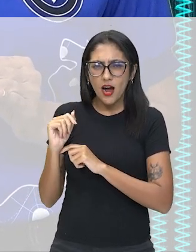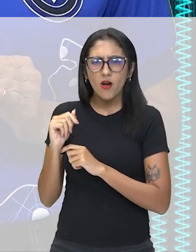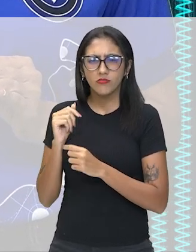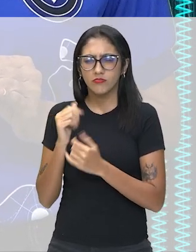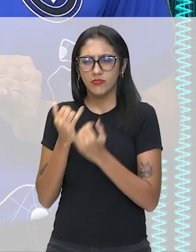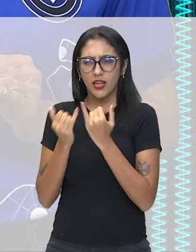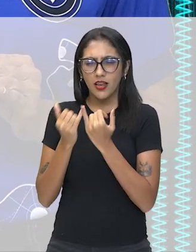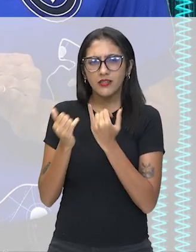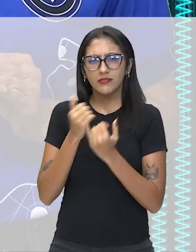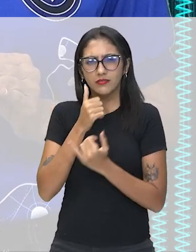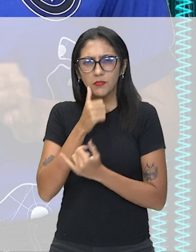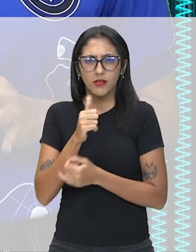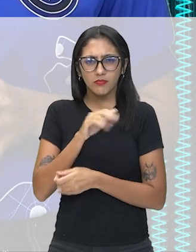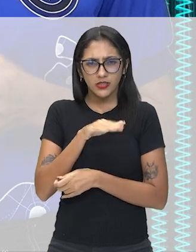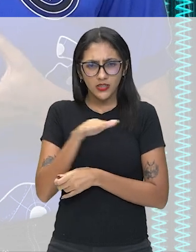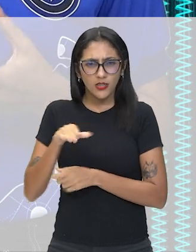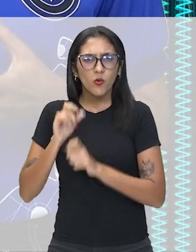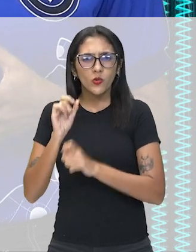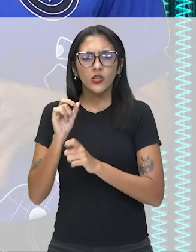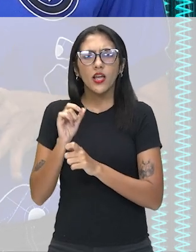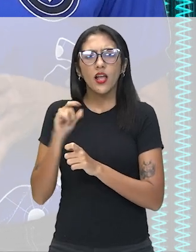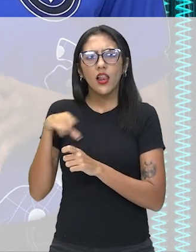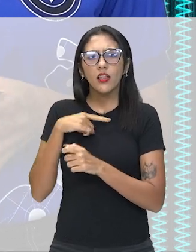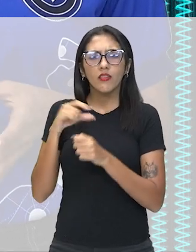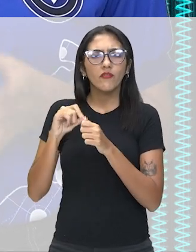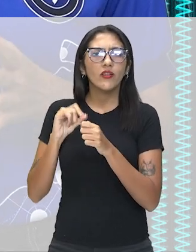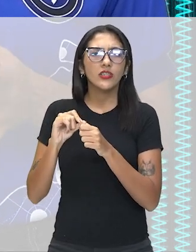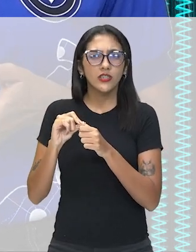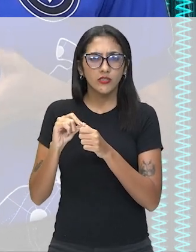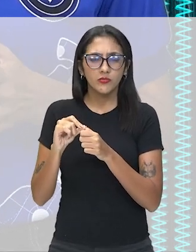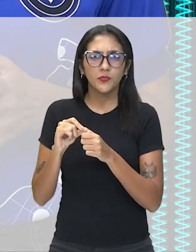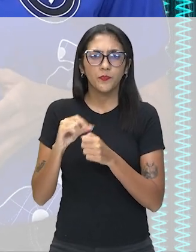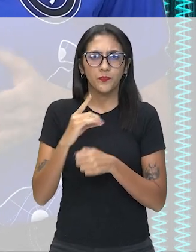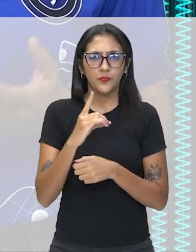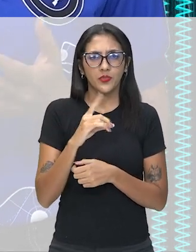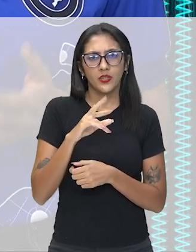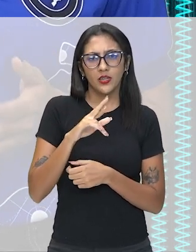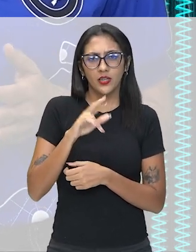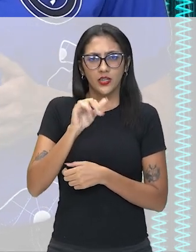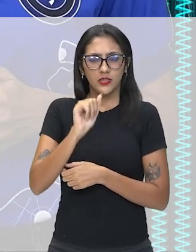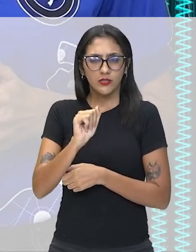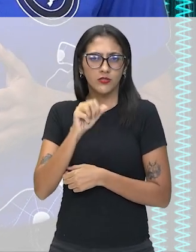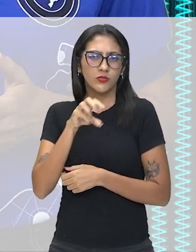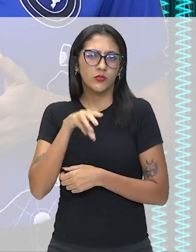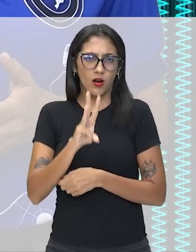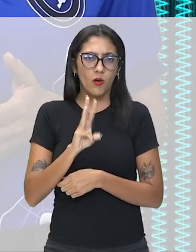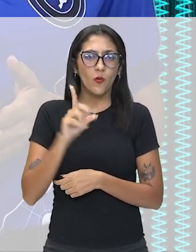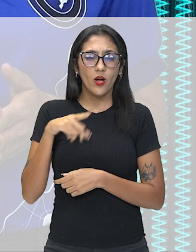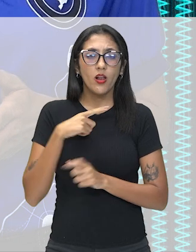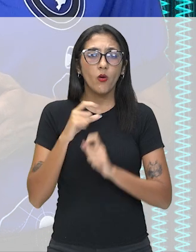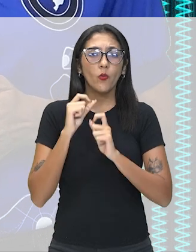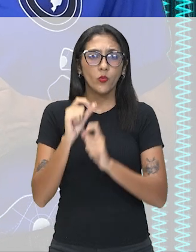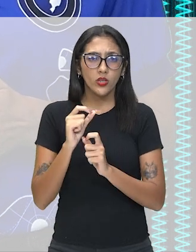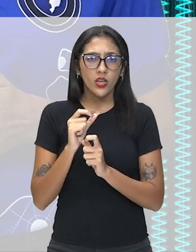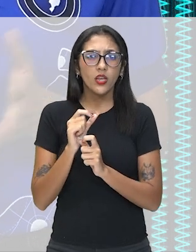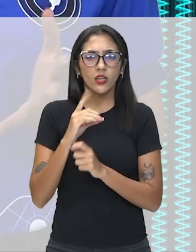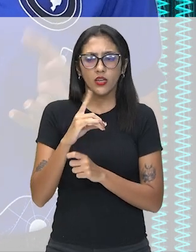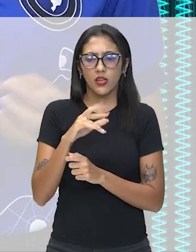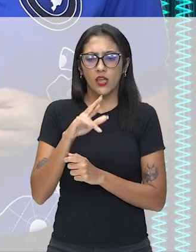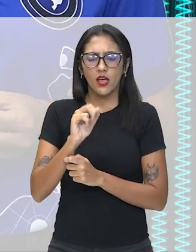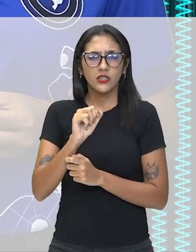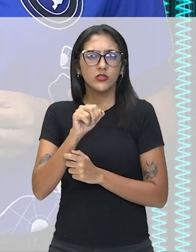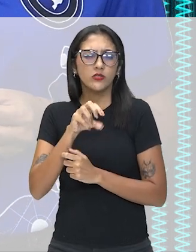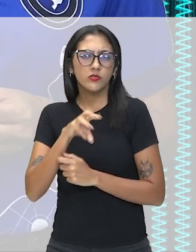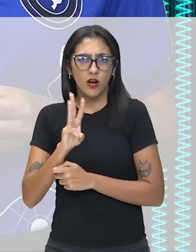aqui essa criança está o quê? Drawing, né? He or she, ele ou ela está drawing,